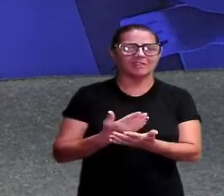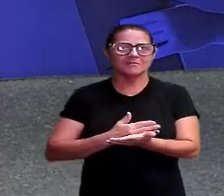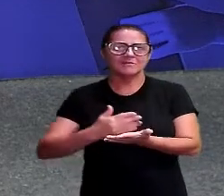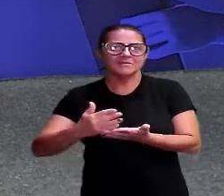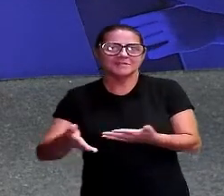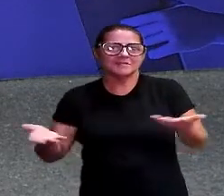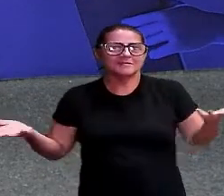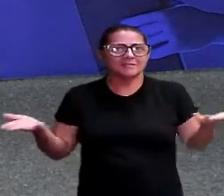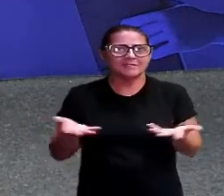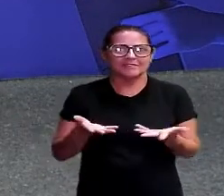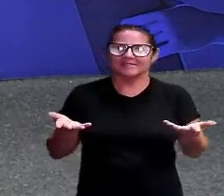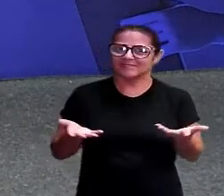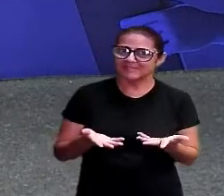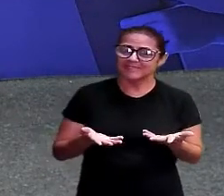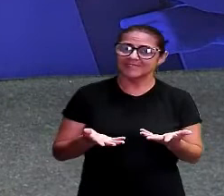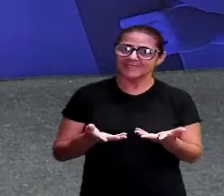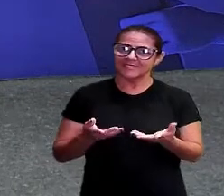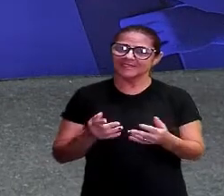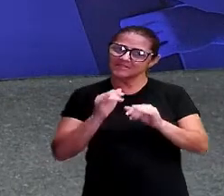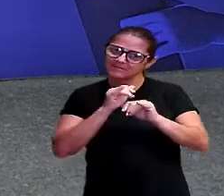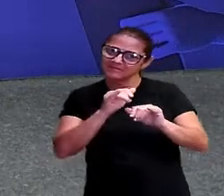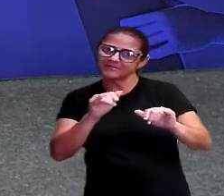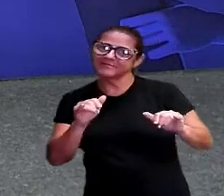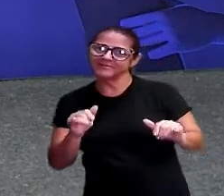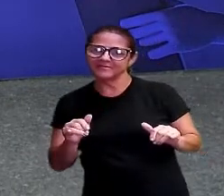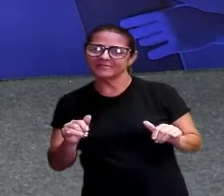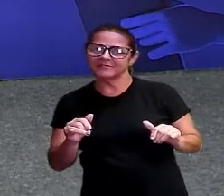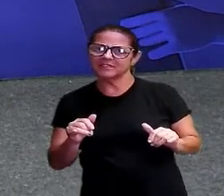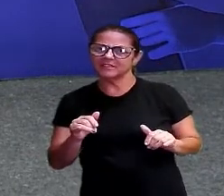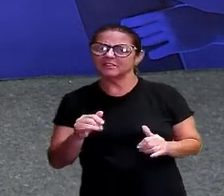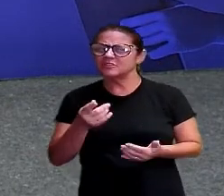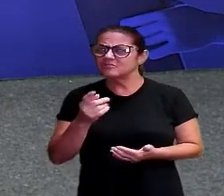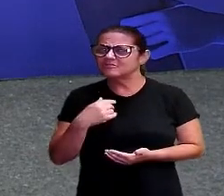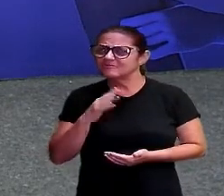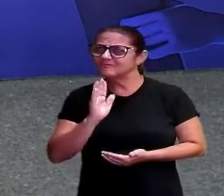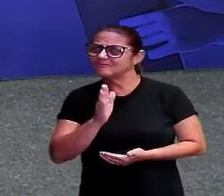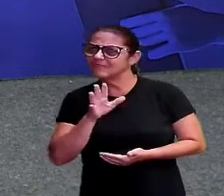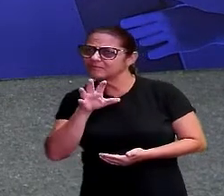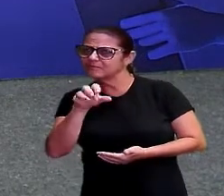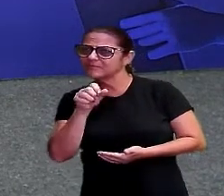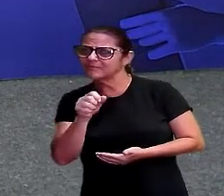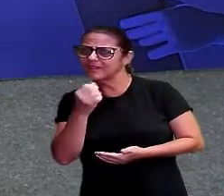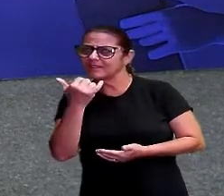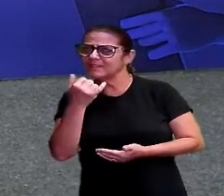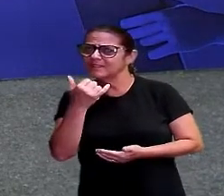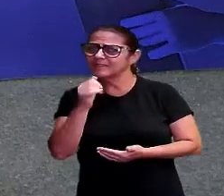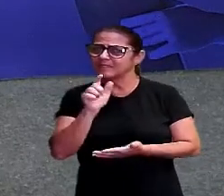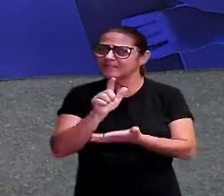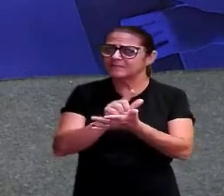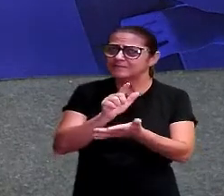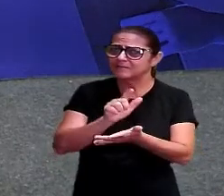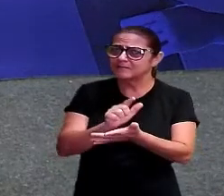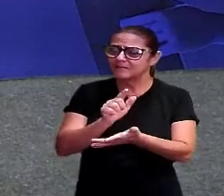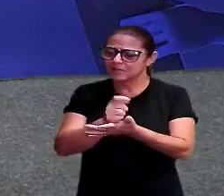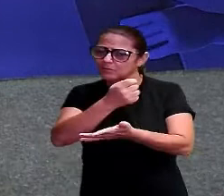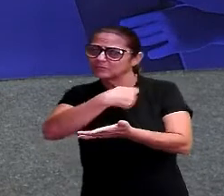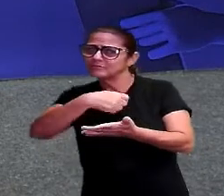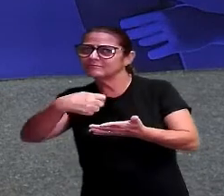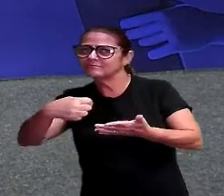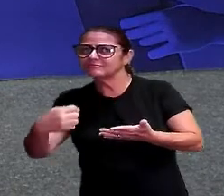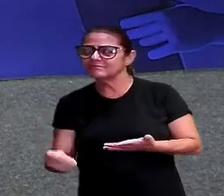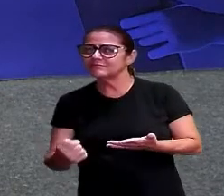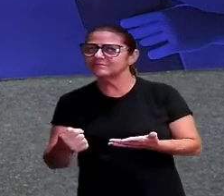começando nesse momento e eu já falo para vocês. Já pegaram aí a caneta? Já pegaram o papel para fazer a anotação?